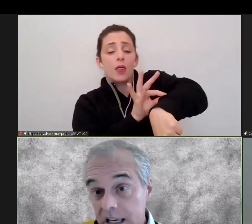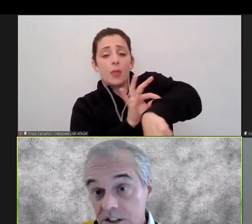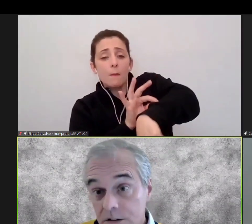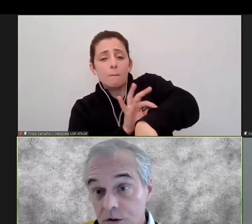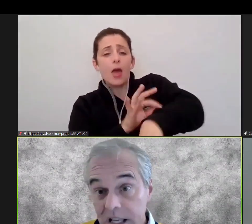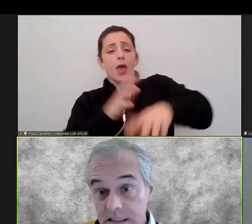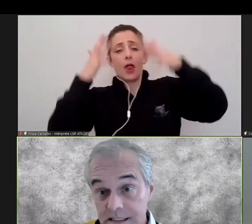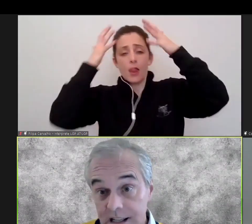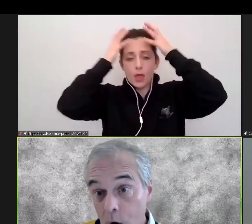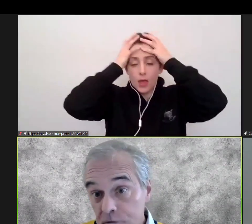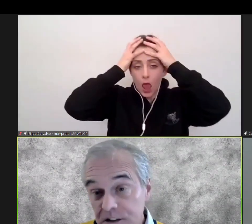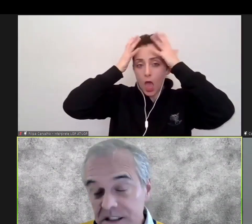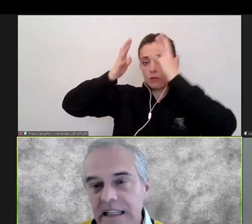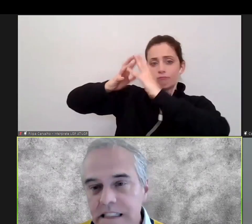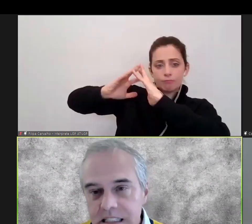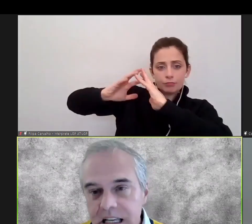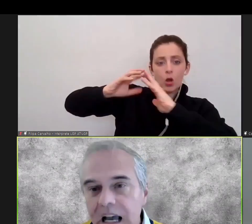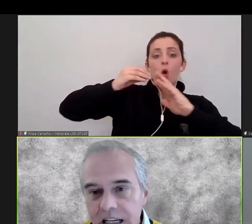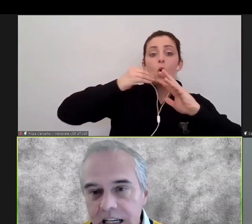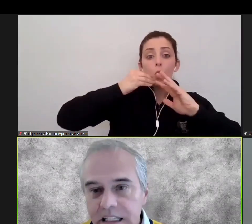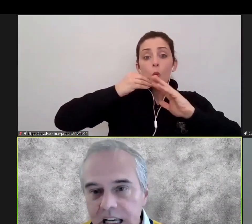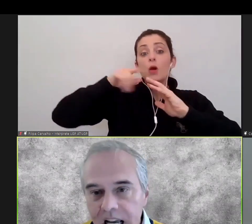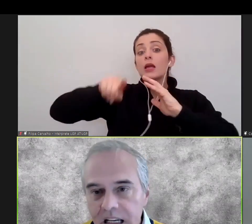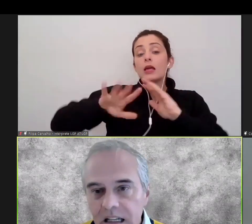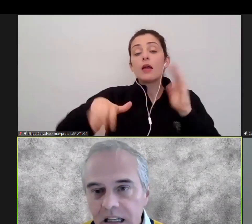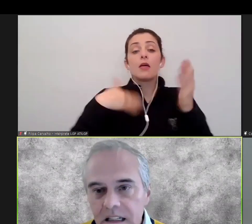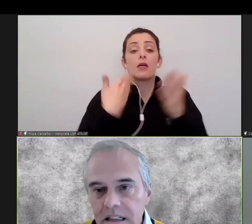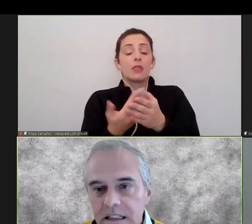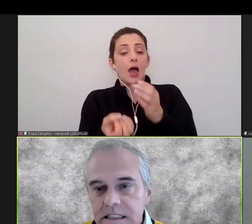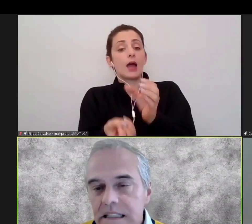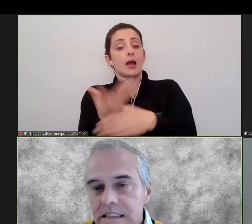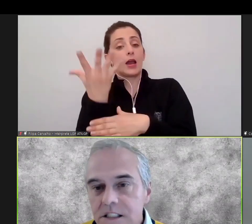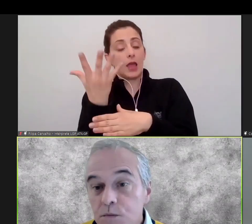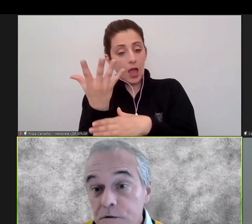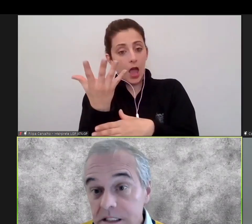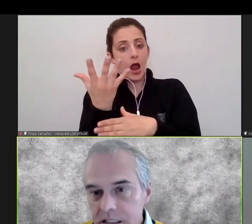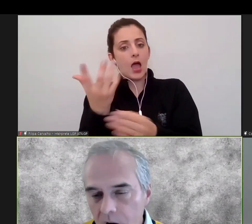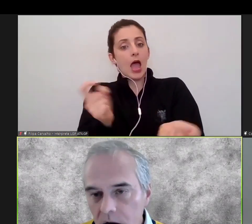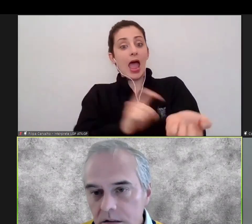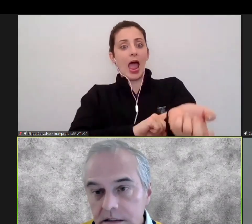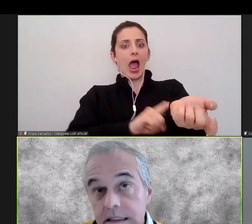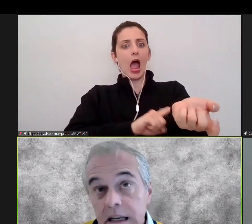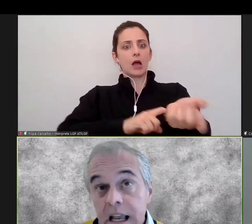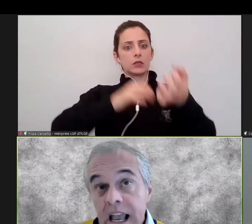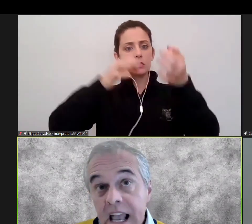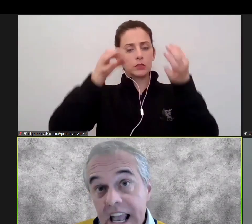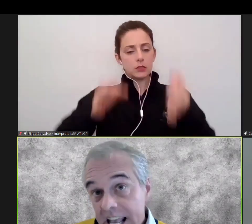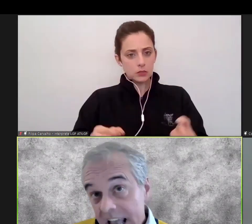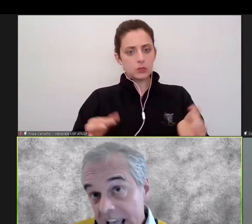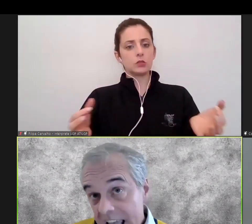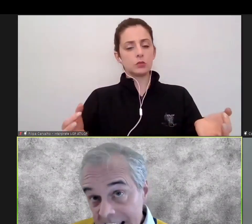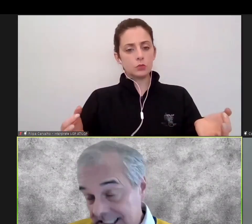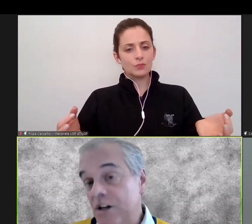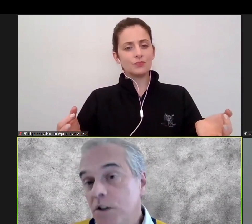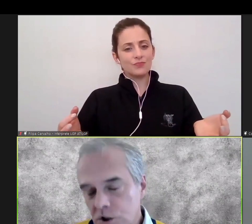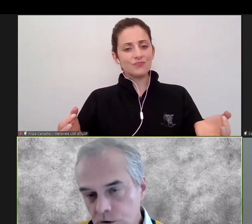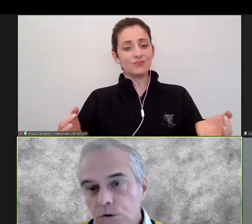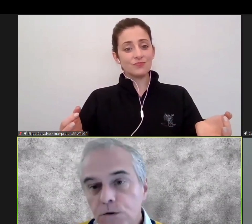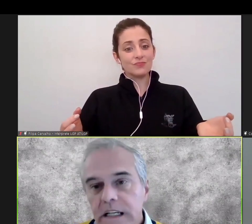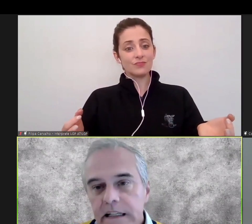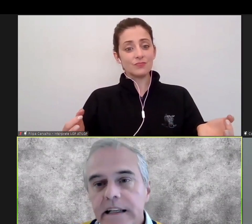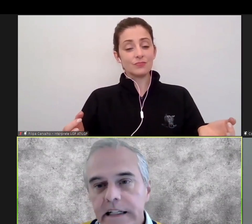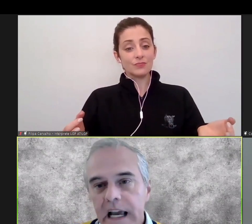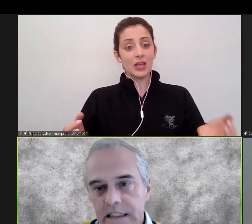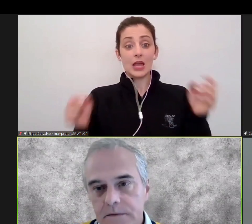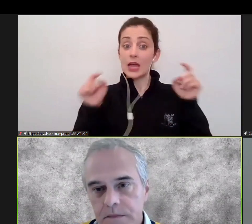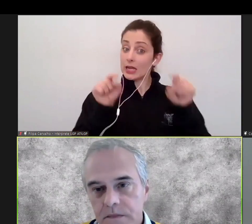E aí já começa assim, a oficializar e a criar esse racismo oficial. Então, assim, essa é uma estrutura